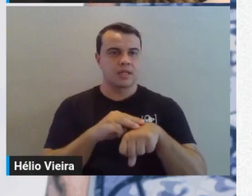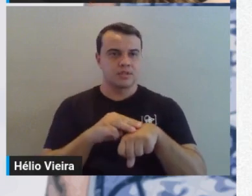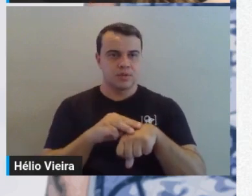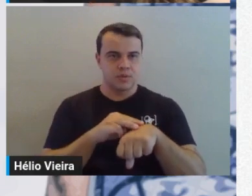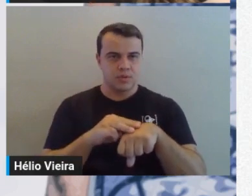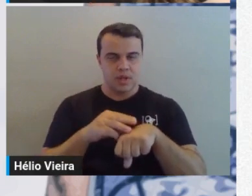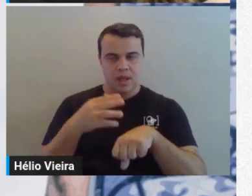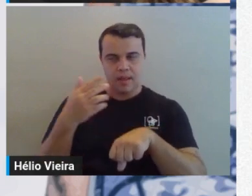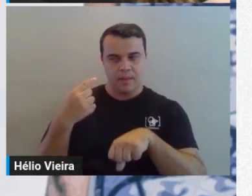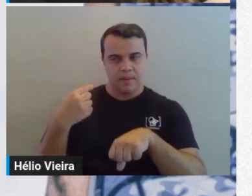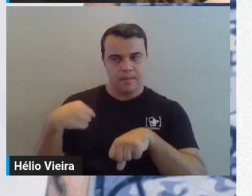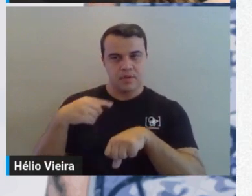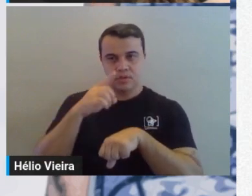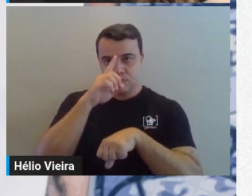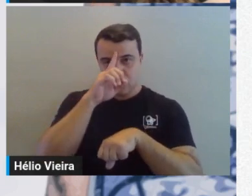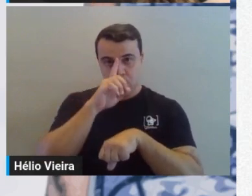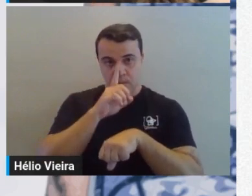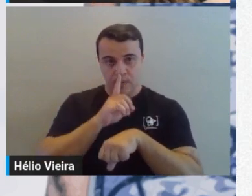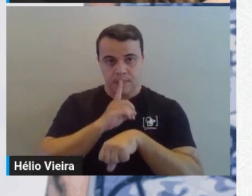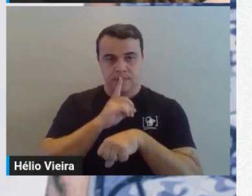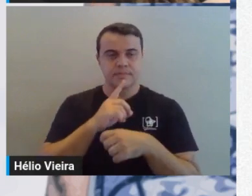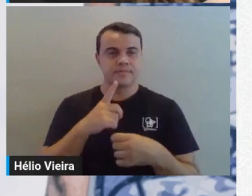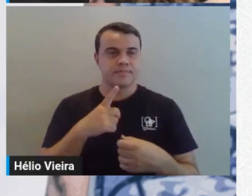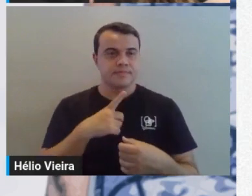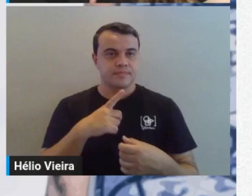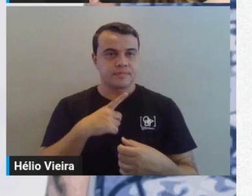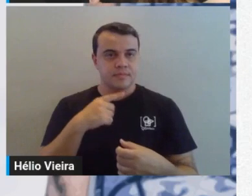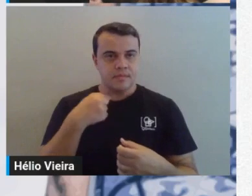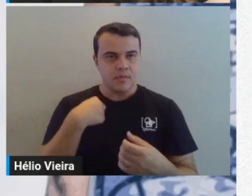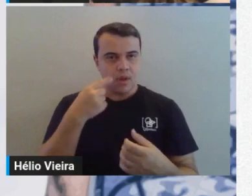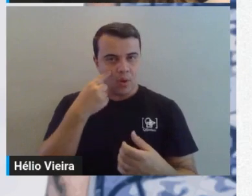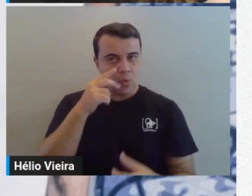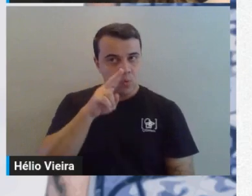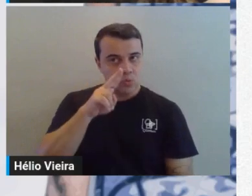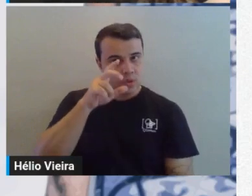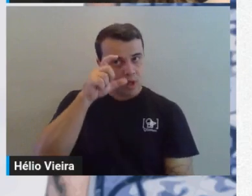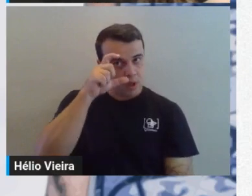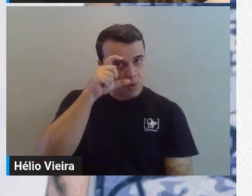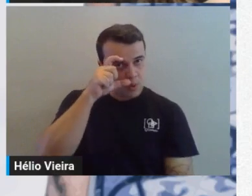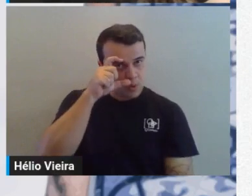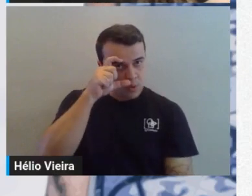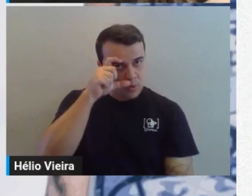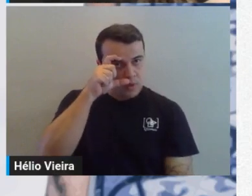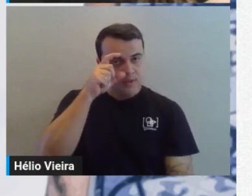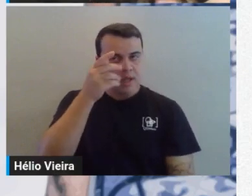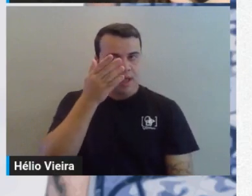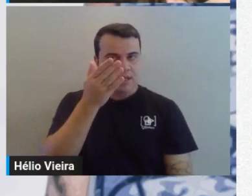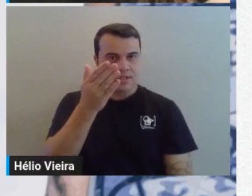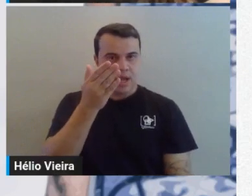mechas loiras. Sou míope, então estou usando um óculos de grau.